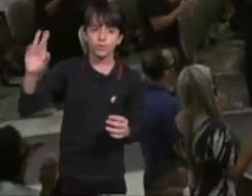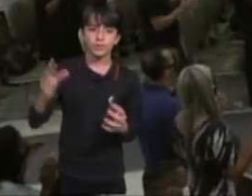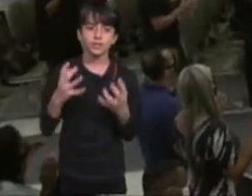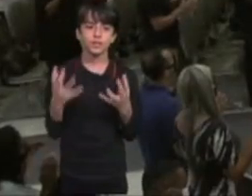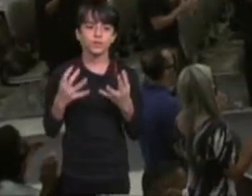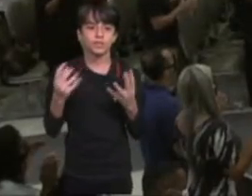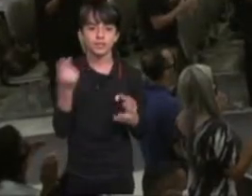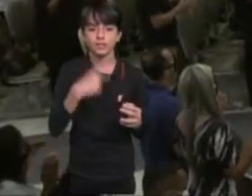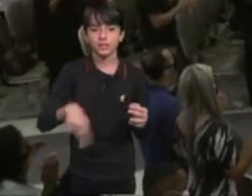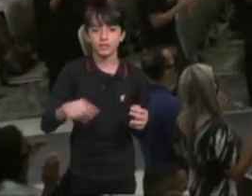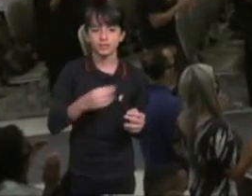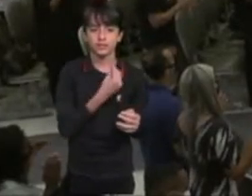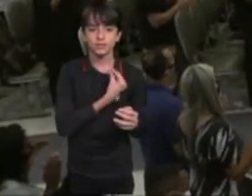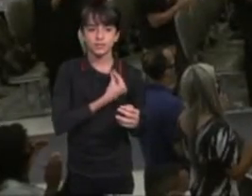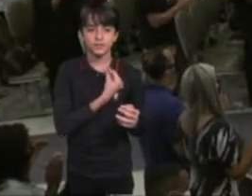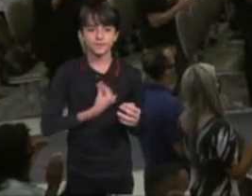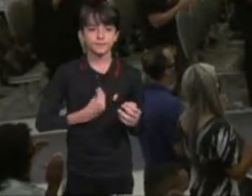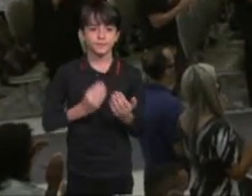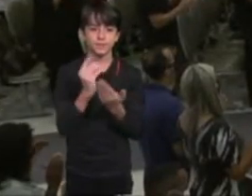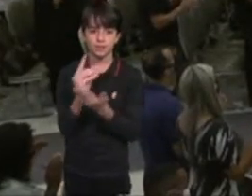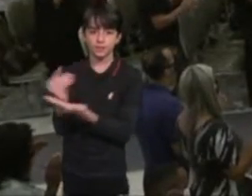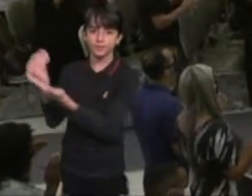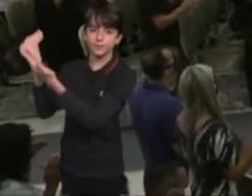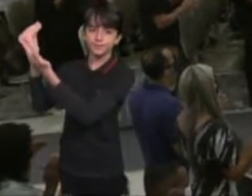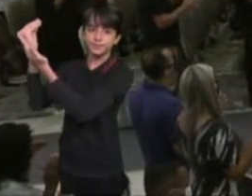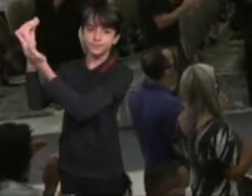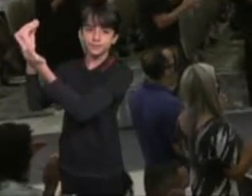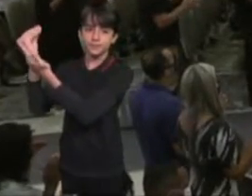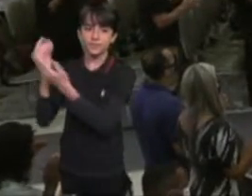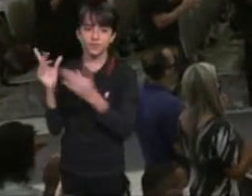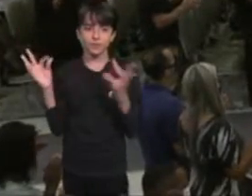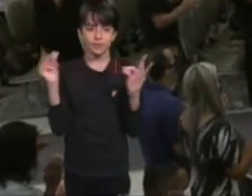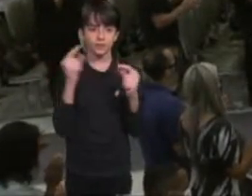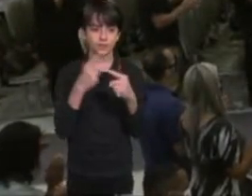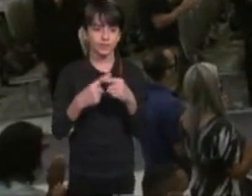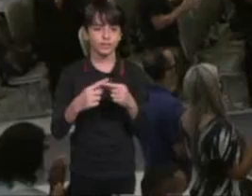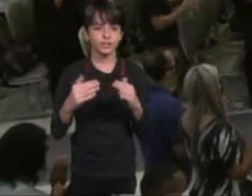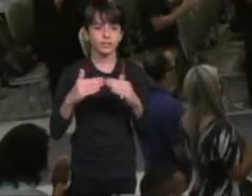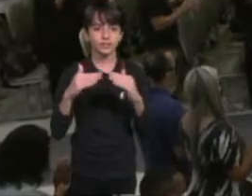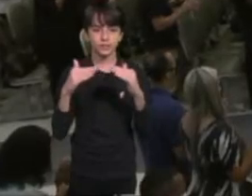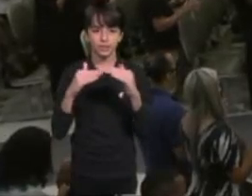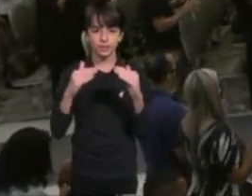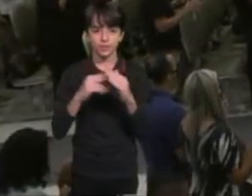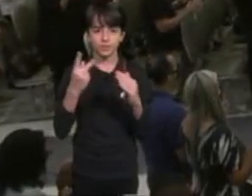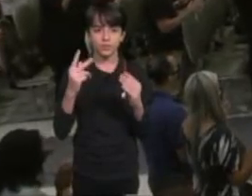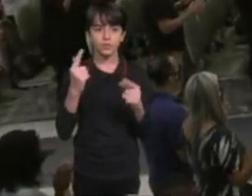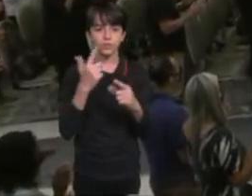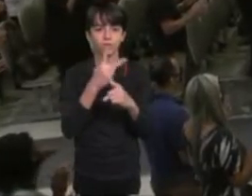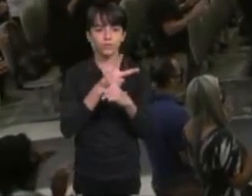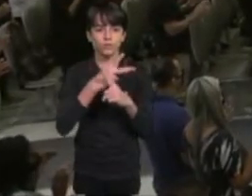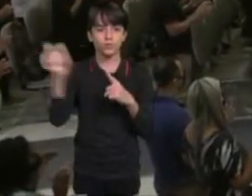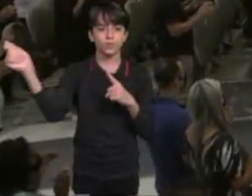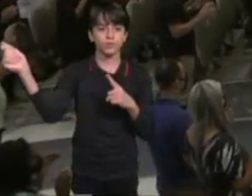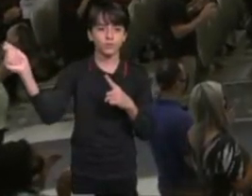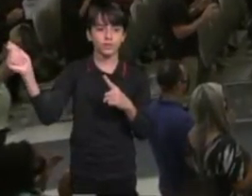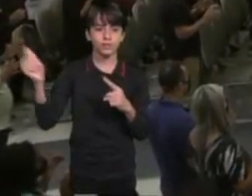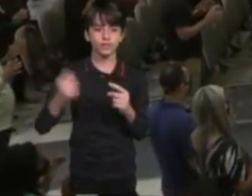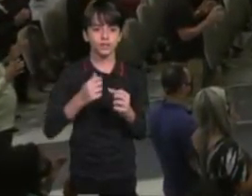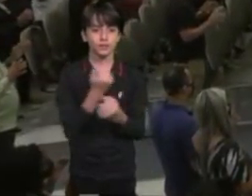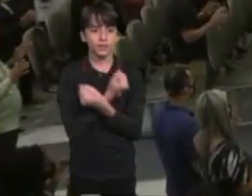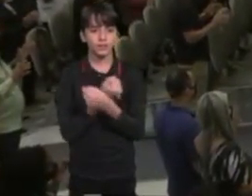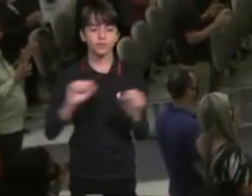entregar essas vidas nas tuas mãos e como igreja eu concordo com a sua vitória com a sua libertação